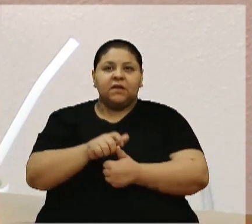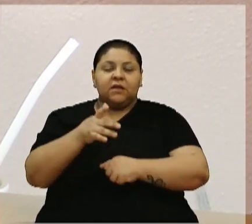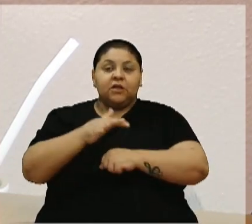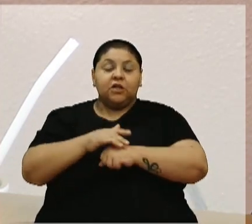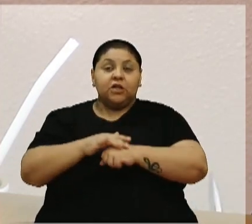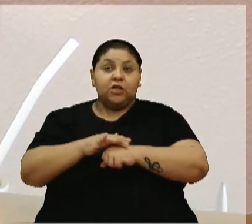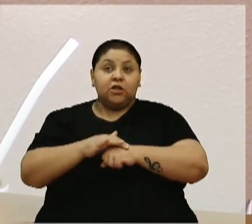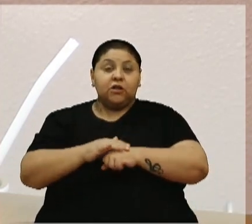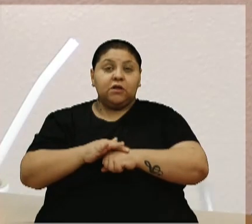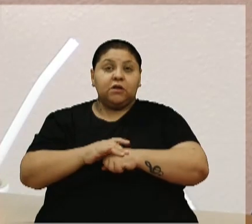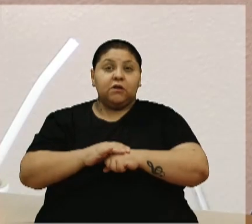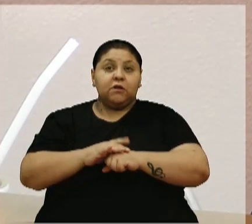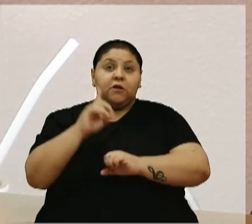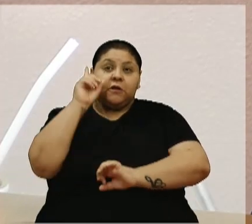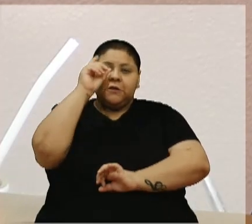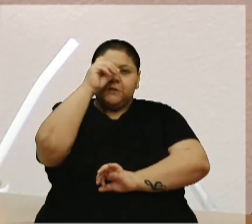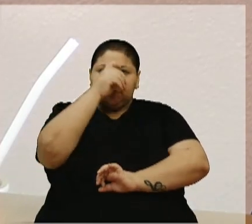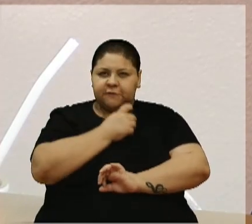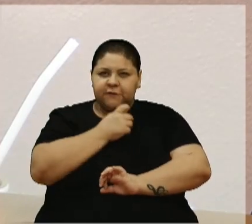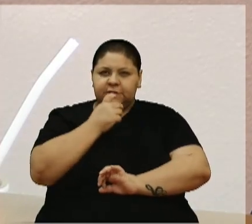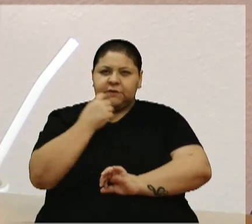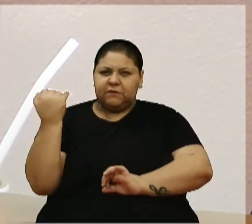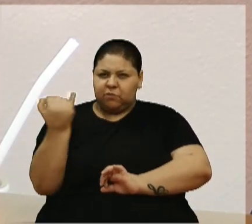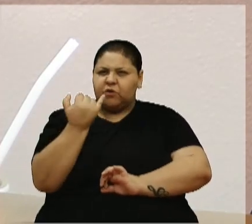emenda modificativa.